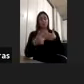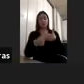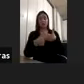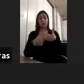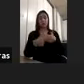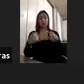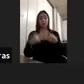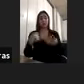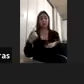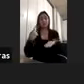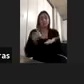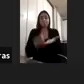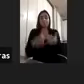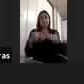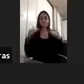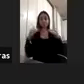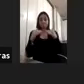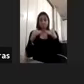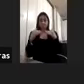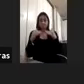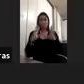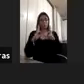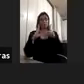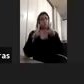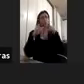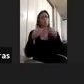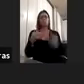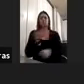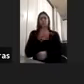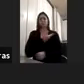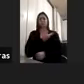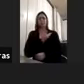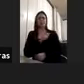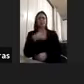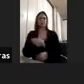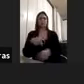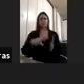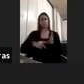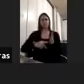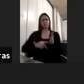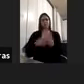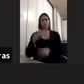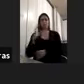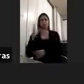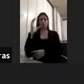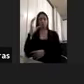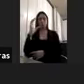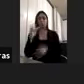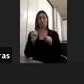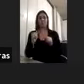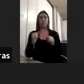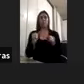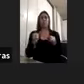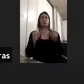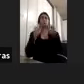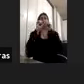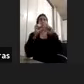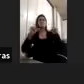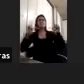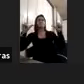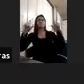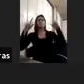os companheiros aí de Curitiba. Pode ser feito em termos de colocar faixas, pequenas